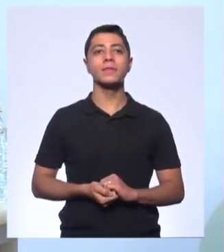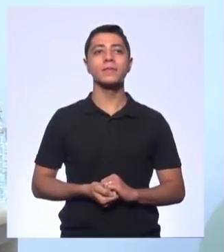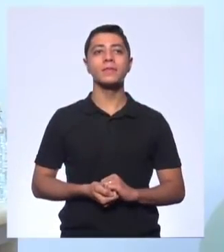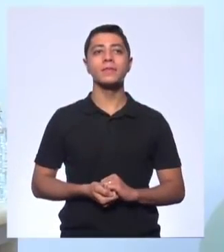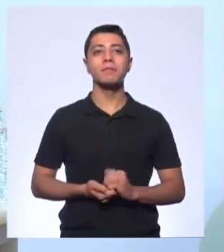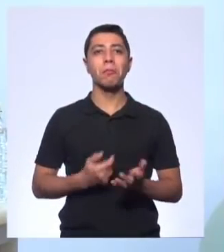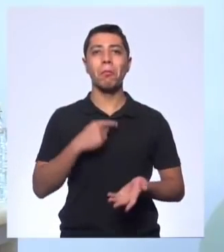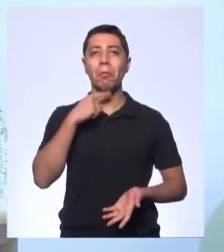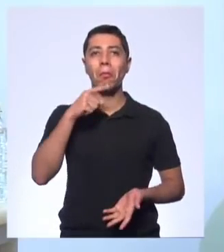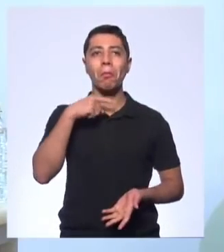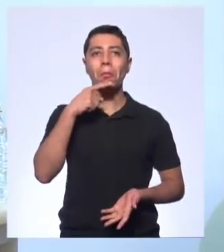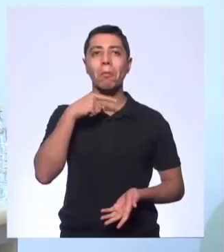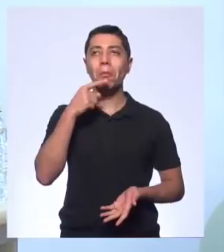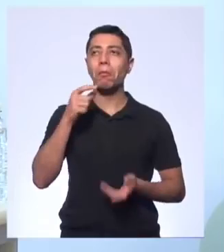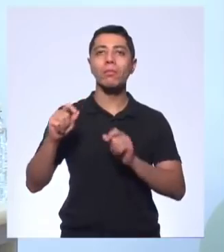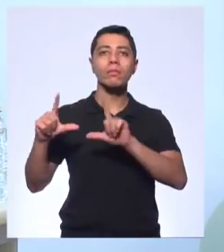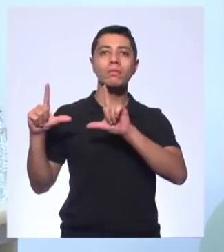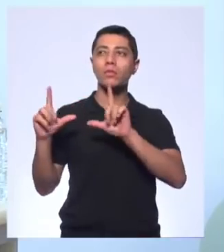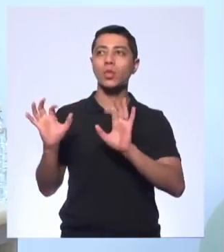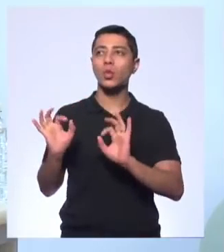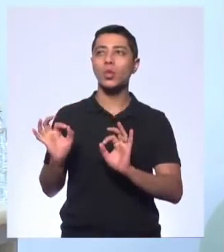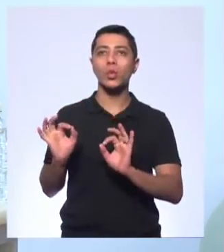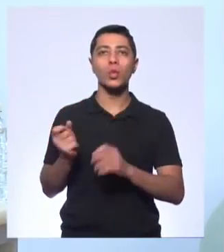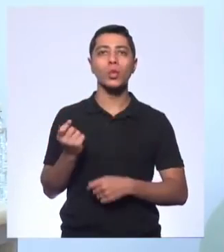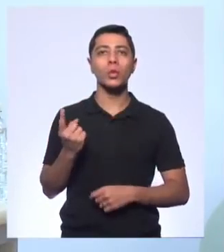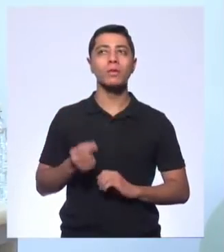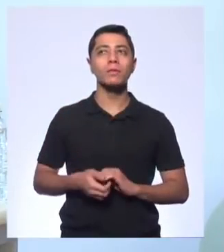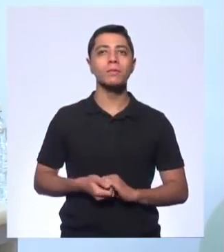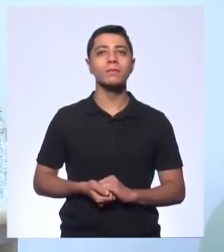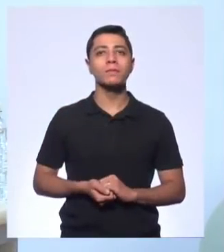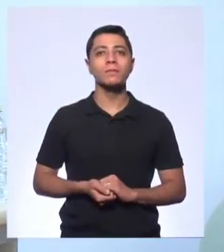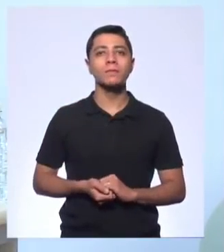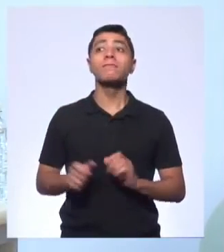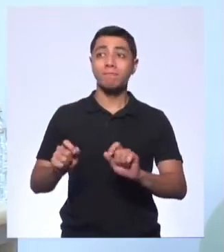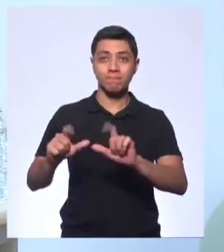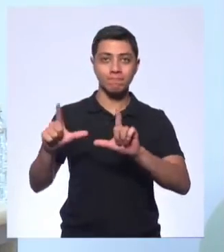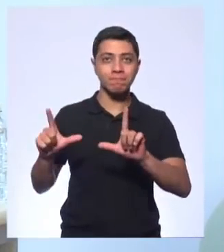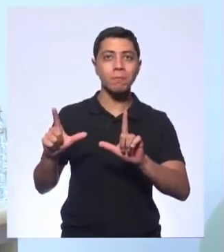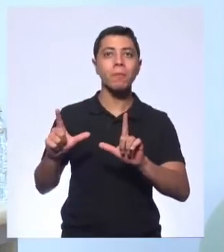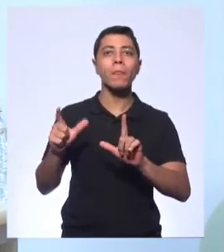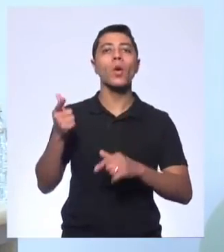Acho que não está indo. Foi, vou olhar aqui. Então,